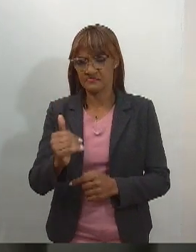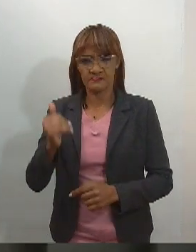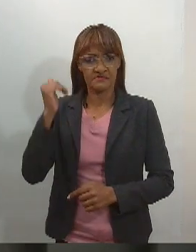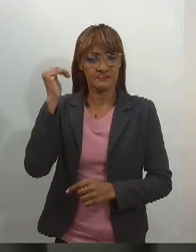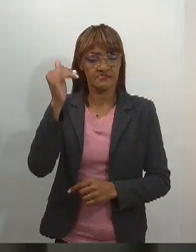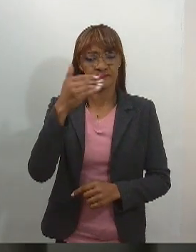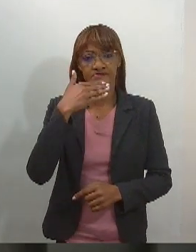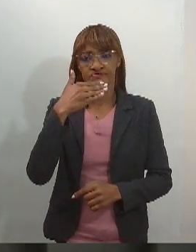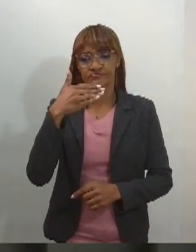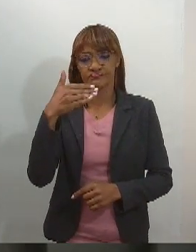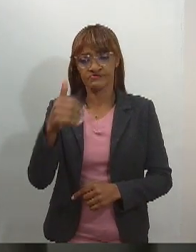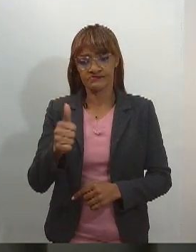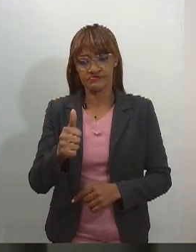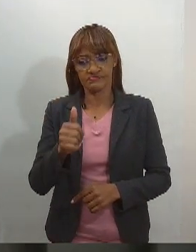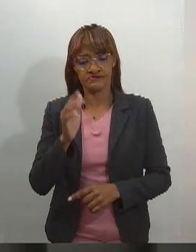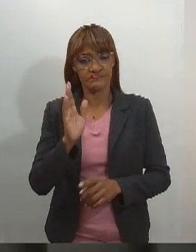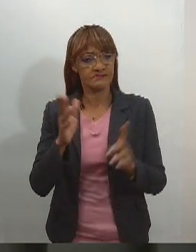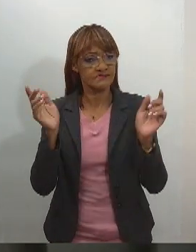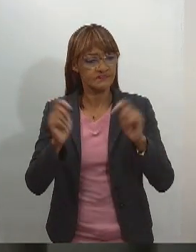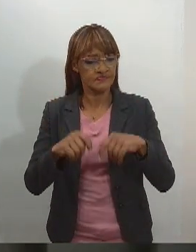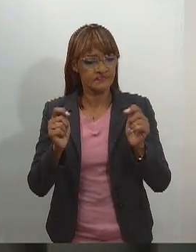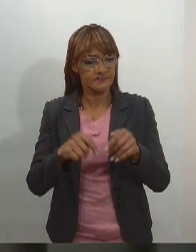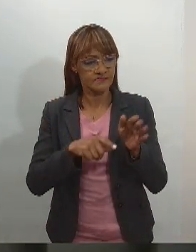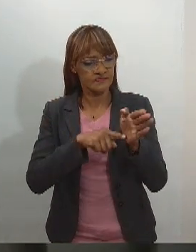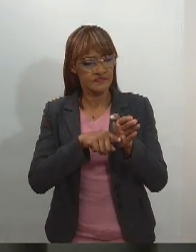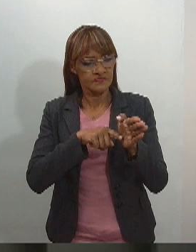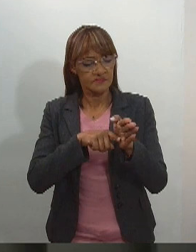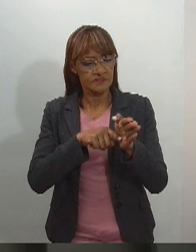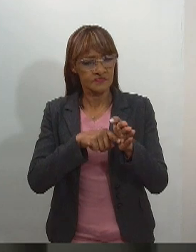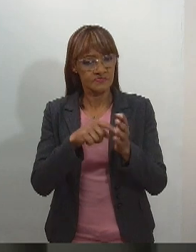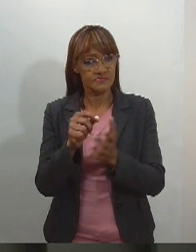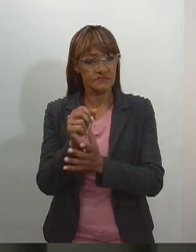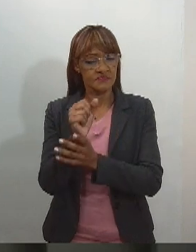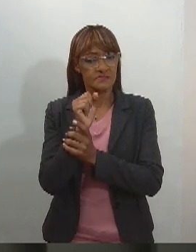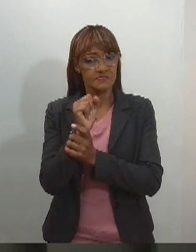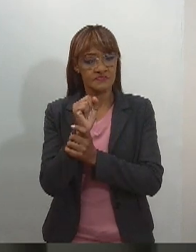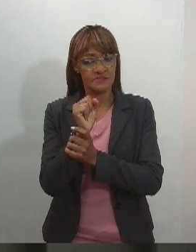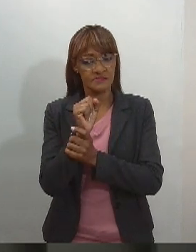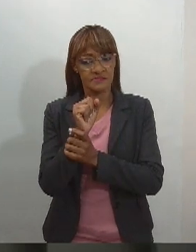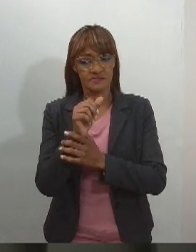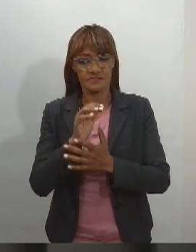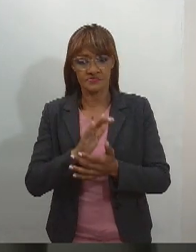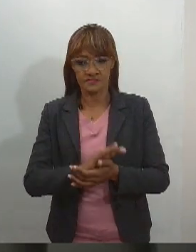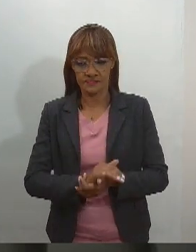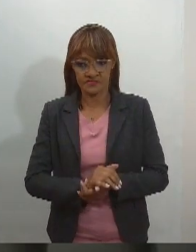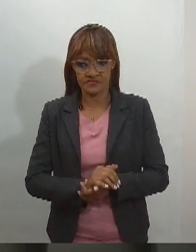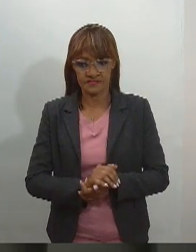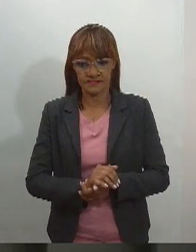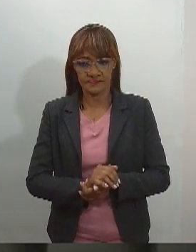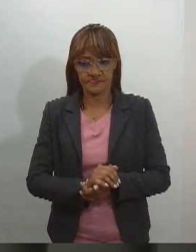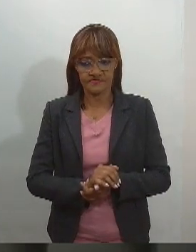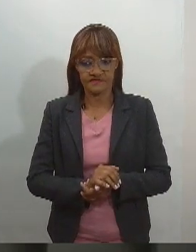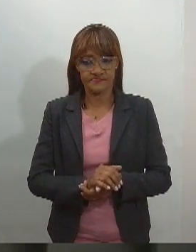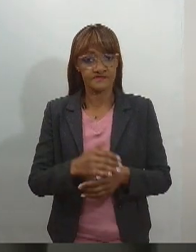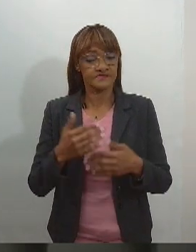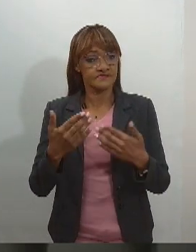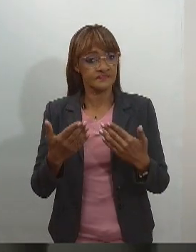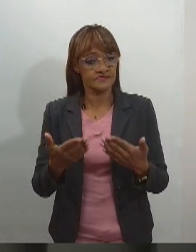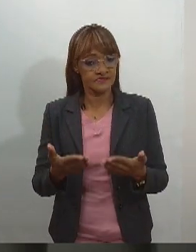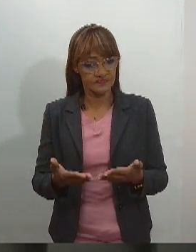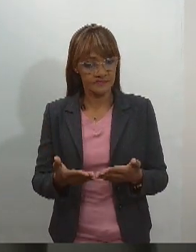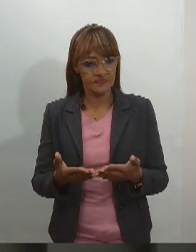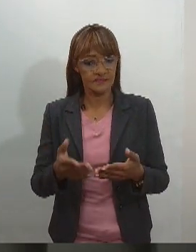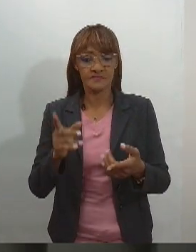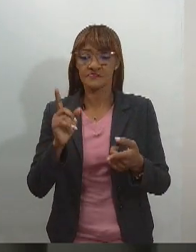o que possibilita uma análise mais assertiva da área radiografada. E olha, um novo ciclo de chuvas